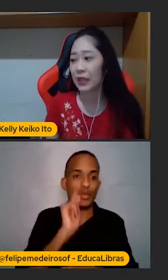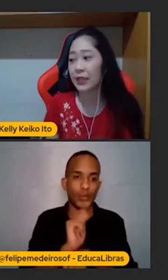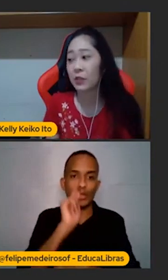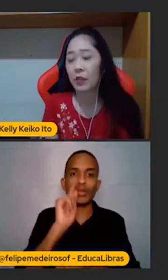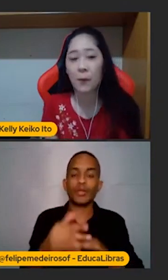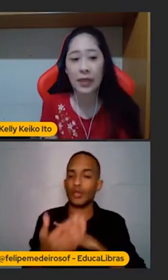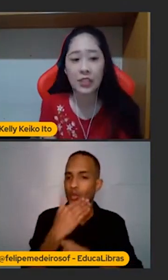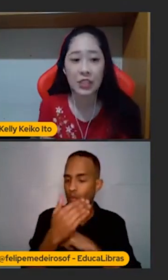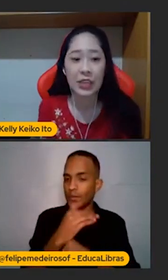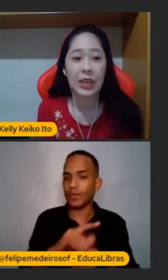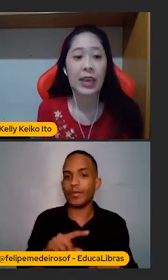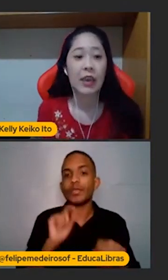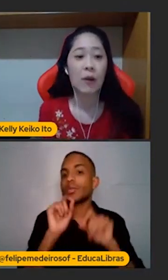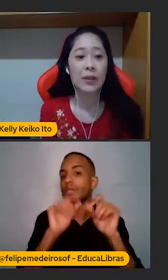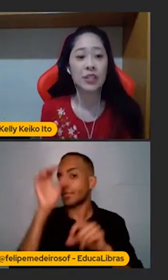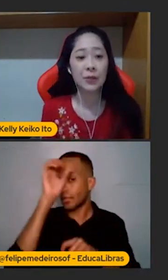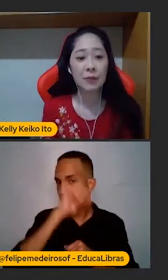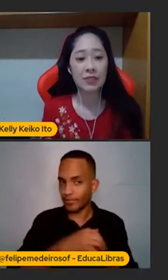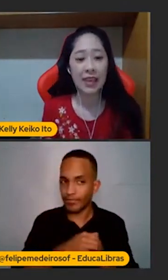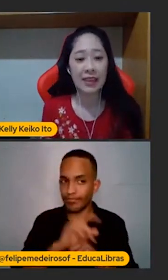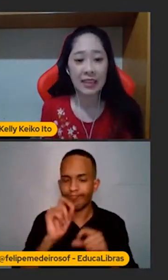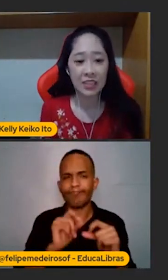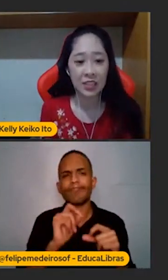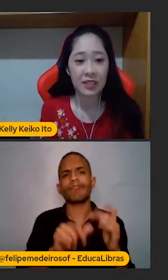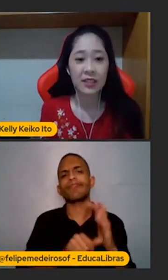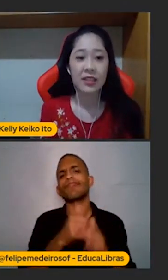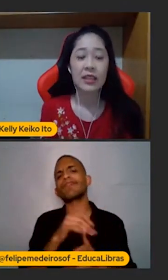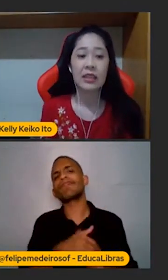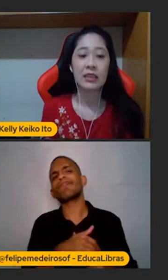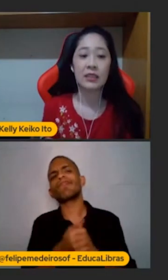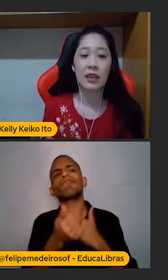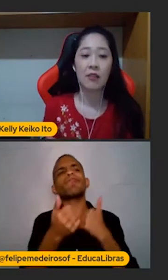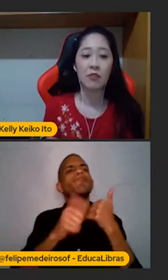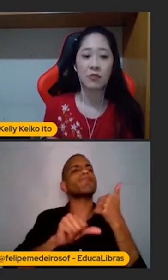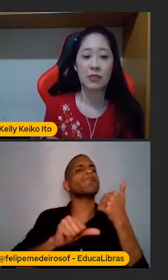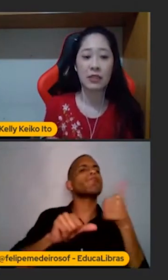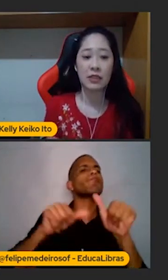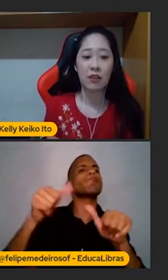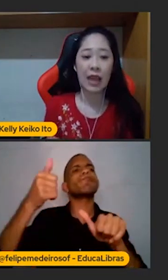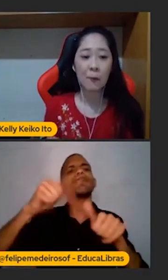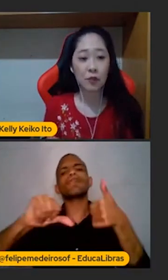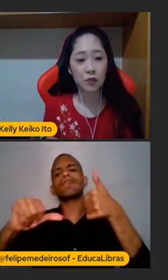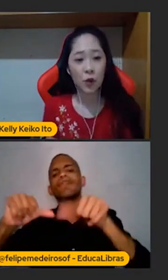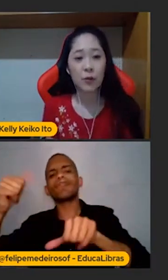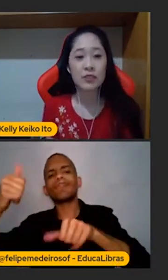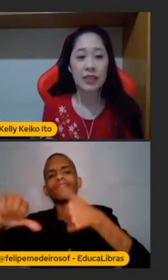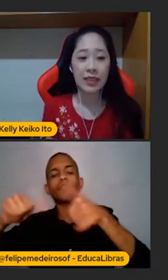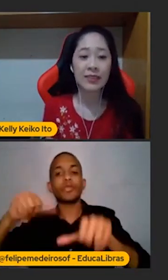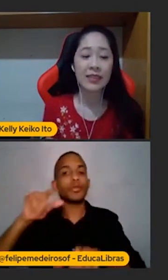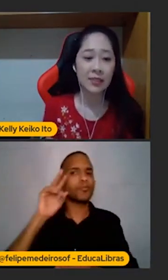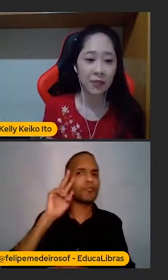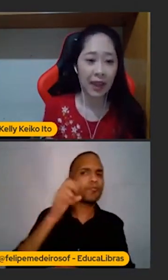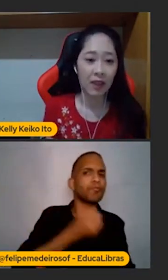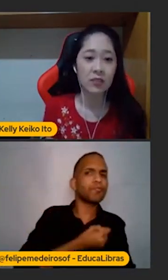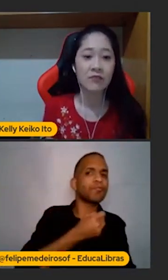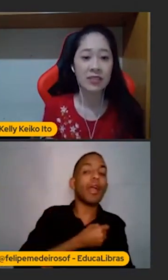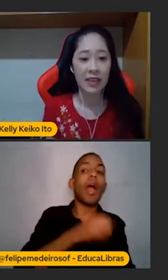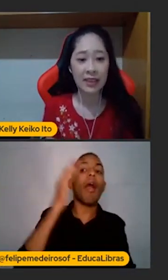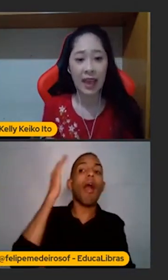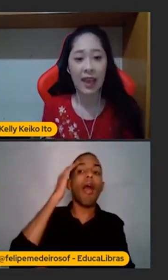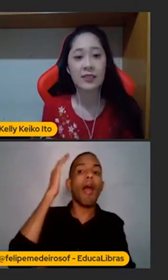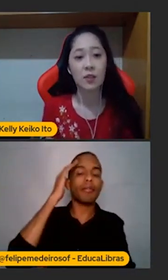carreira então fica aprendi eu aprendi primeiro se analítica então eu consegui olhar para os números e